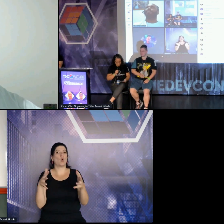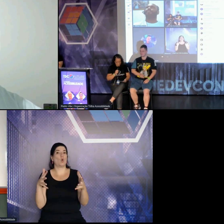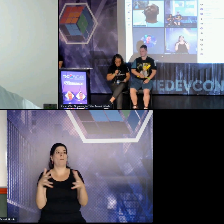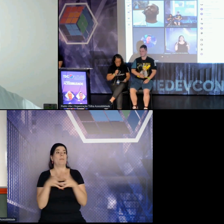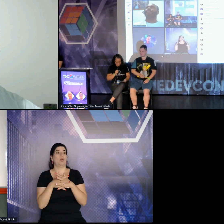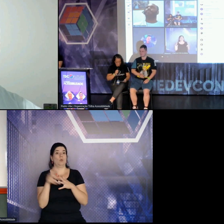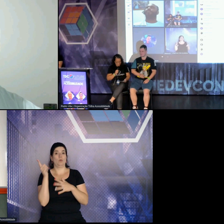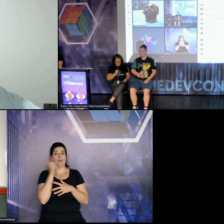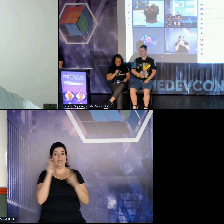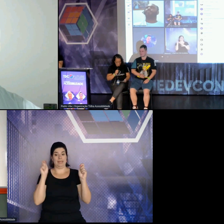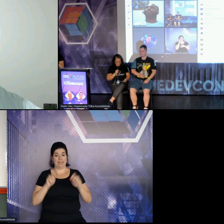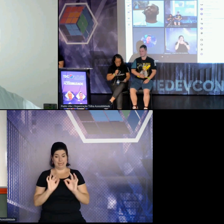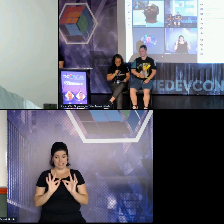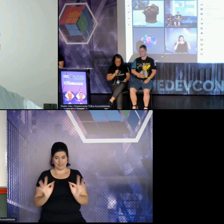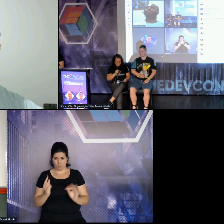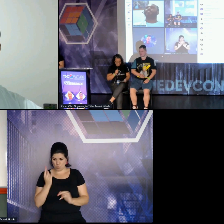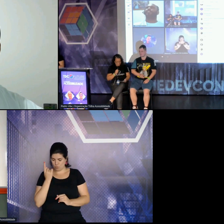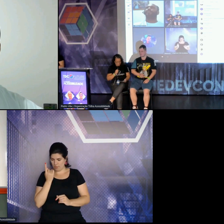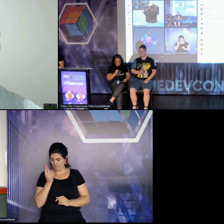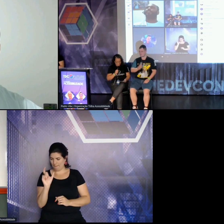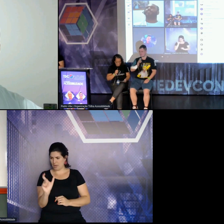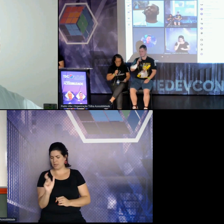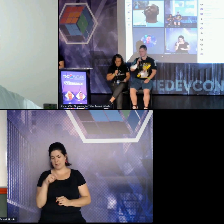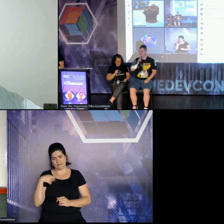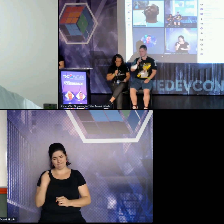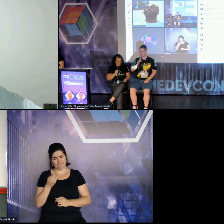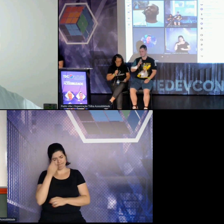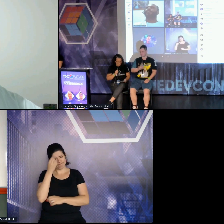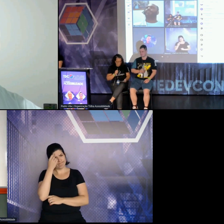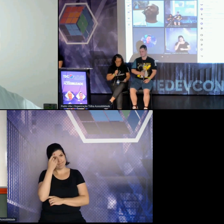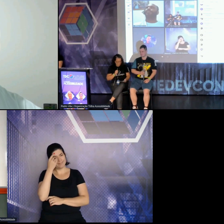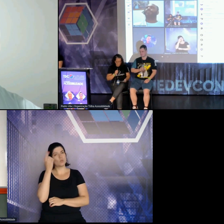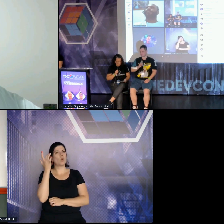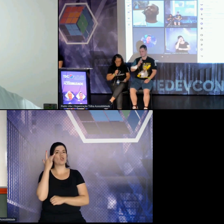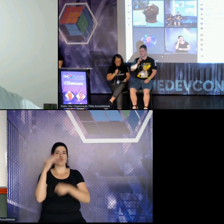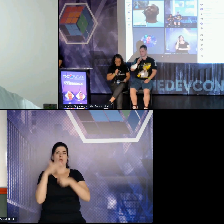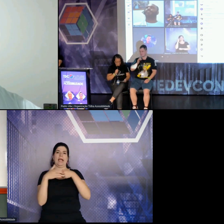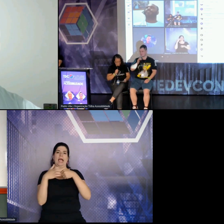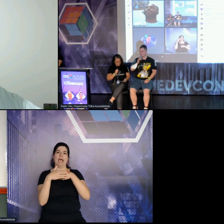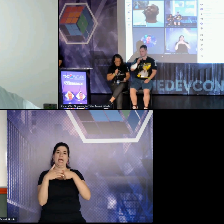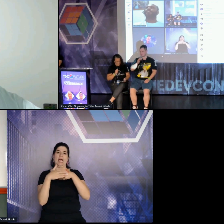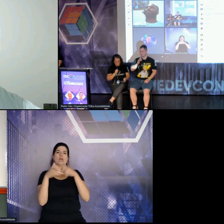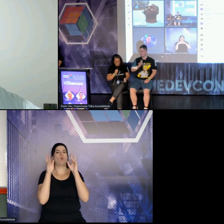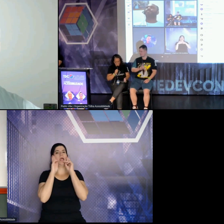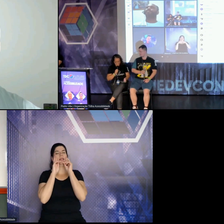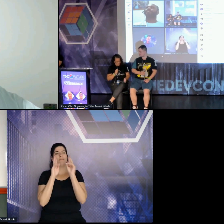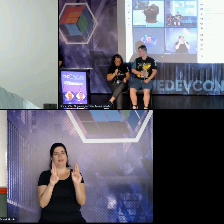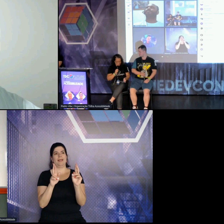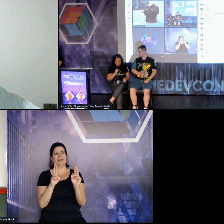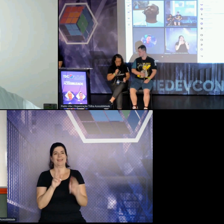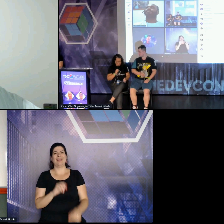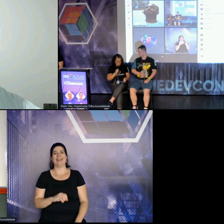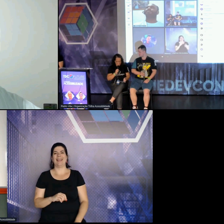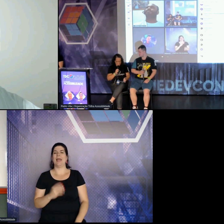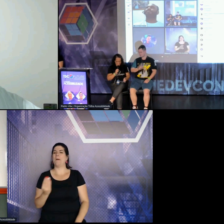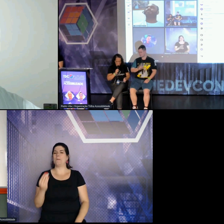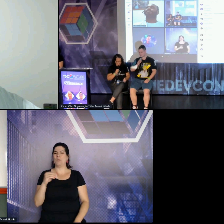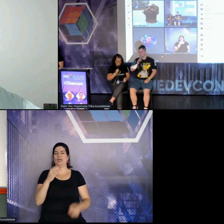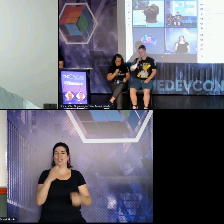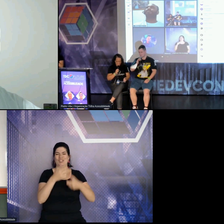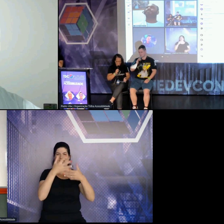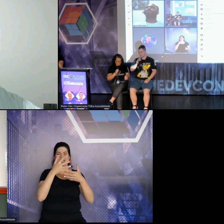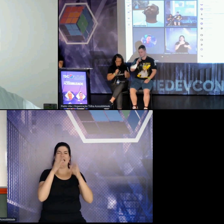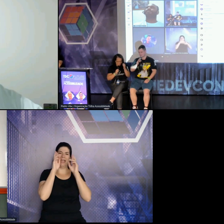simplificar em uma palavra empatia, mas é carinho, respeito, talvez. Respeito. Legal. A Rose aqui colocou no nosso chat,